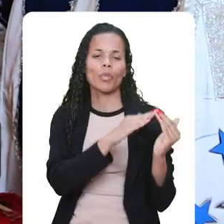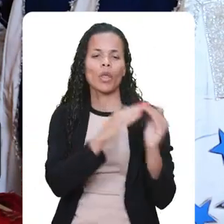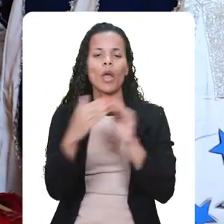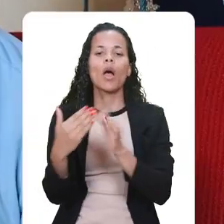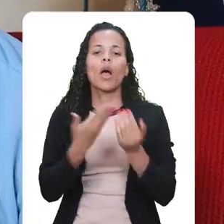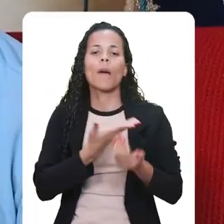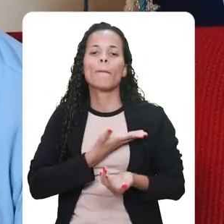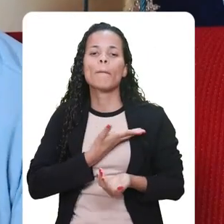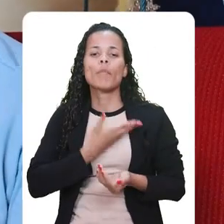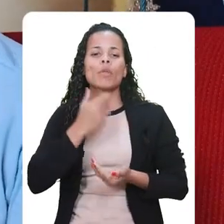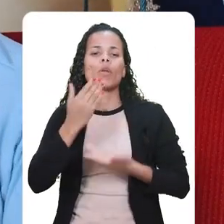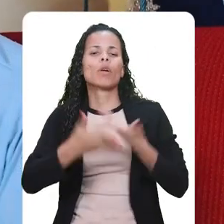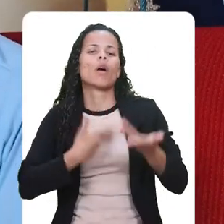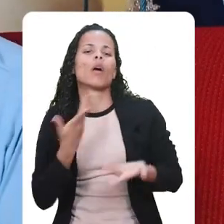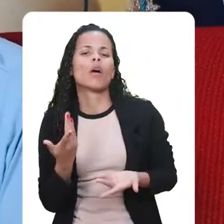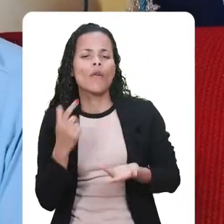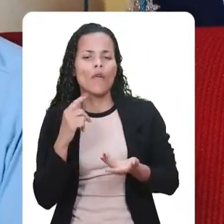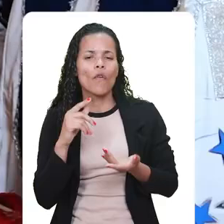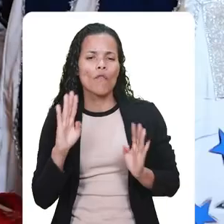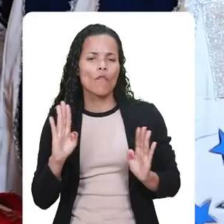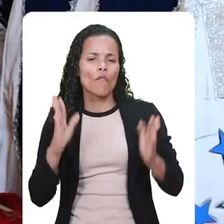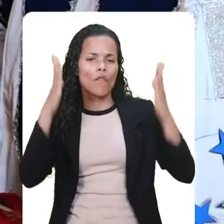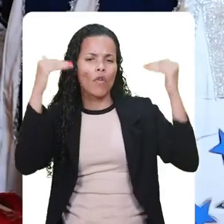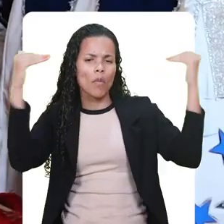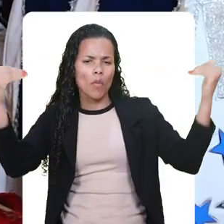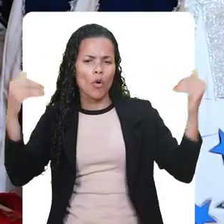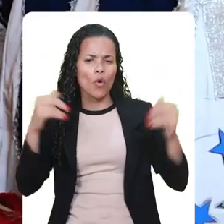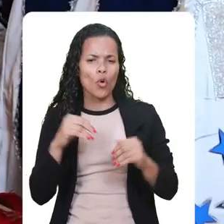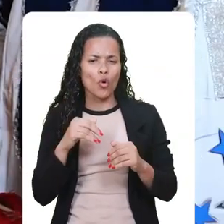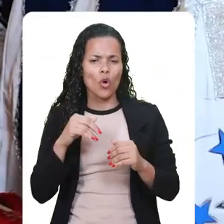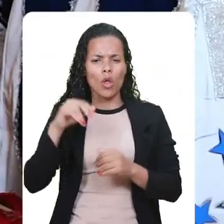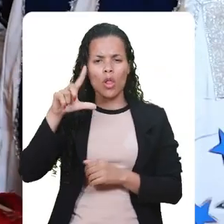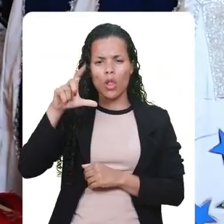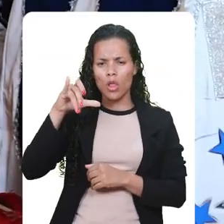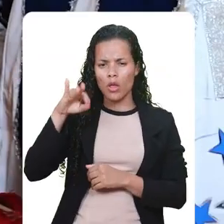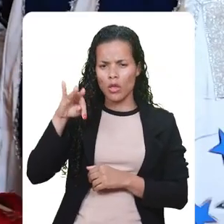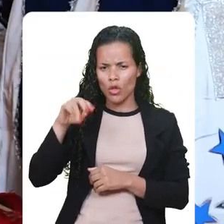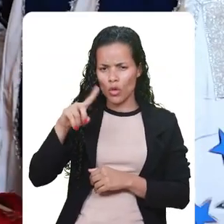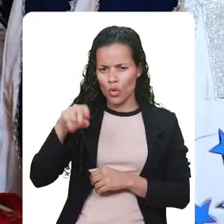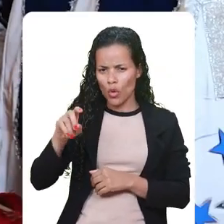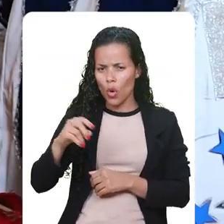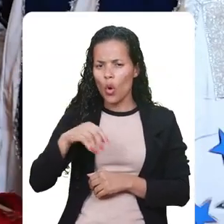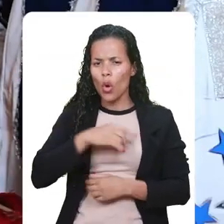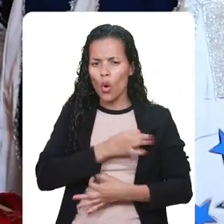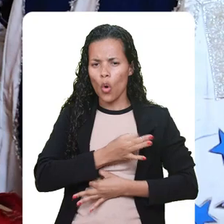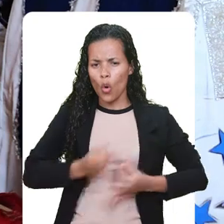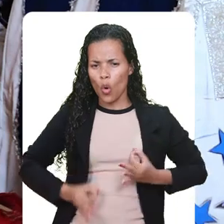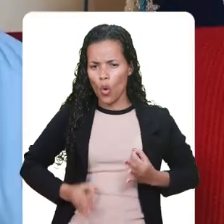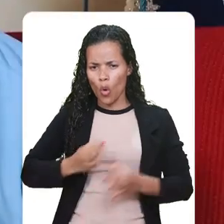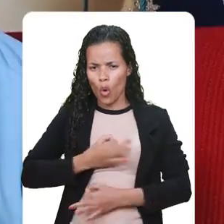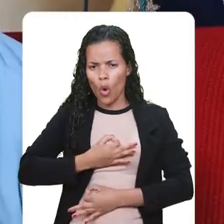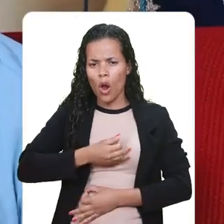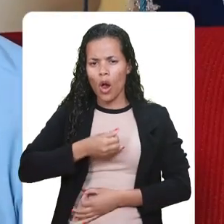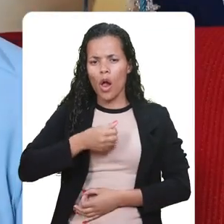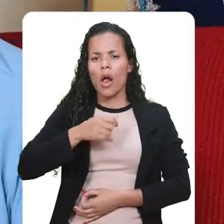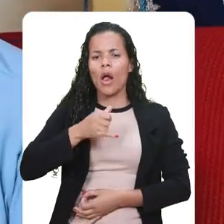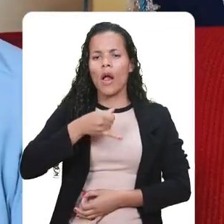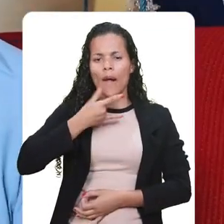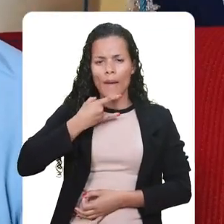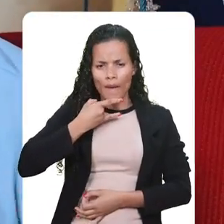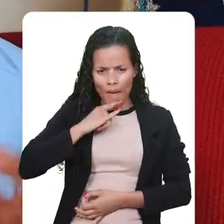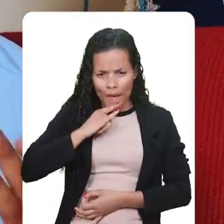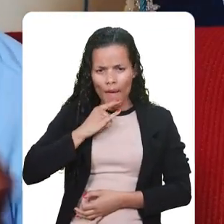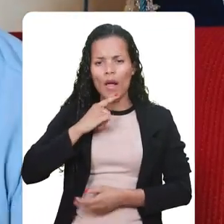parte da vaca, iam na casa desses amigos e levavam aquele famoso conhecido leite de onça, que era água ardente